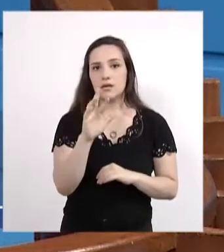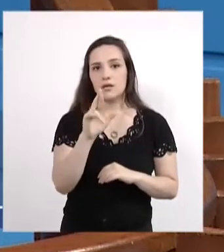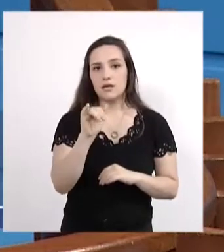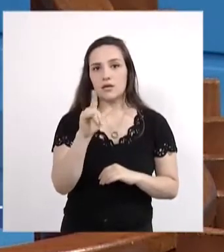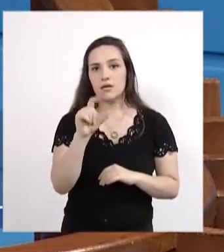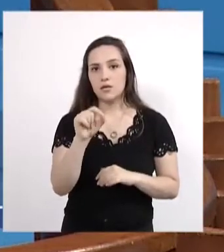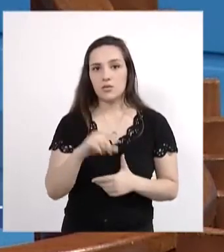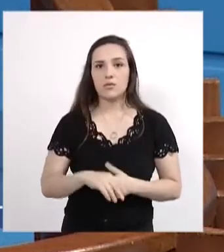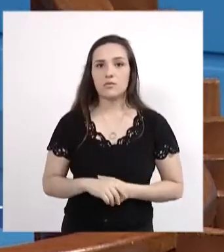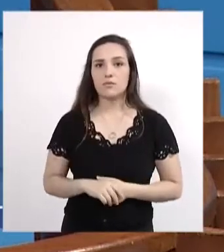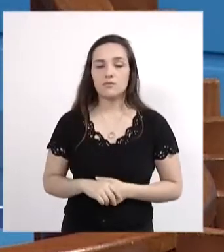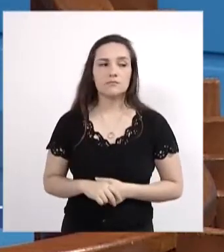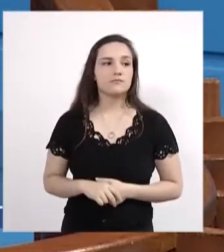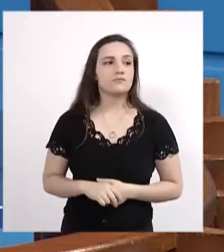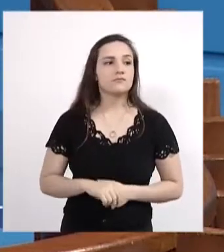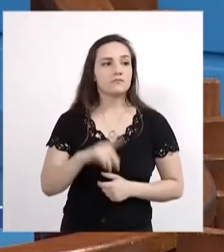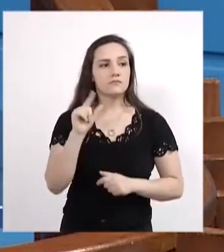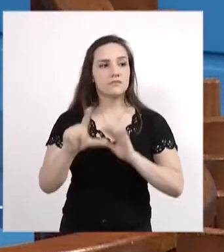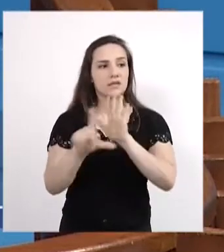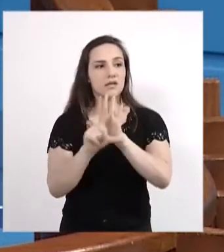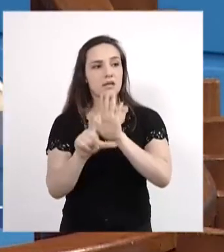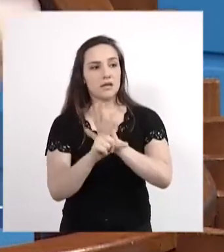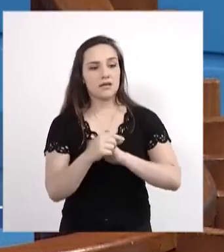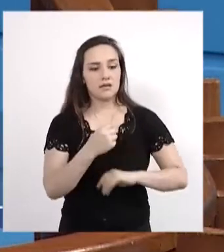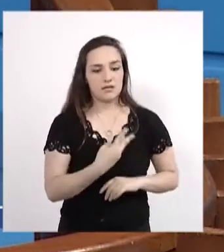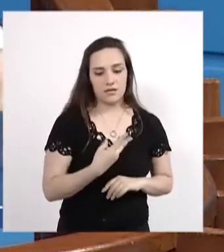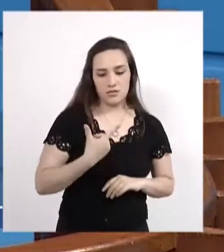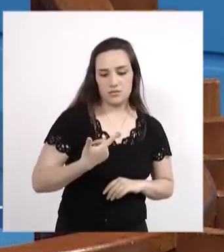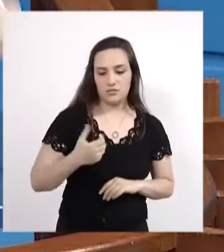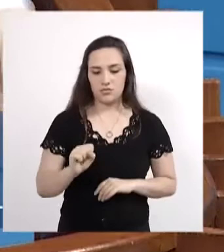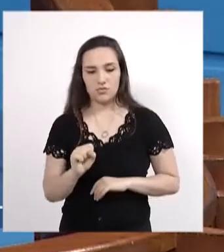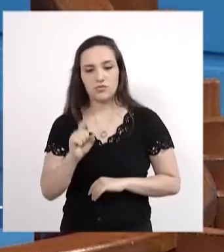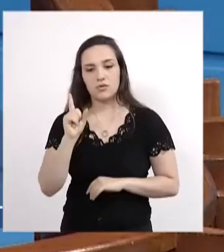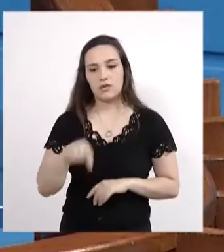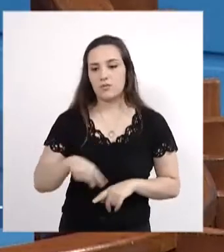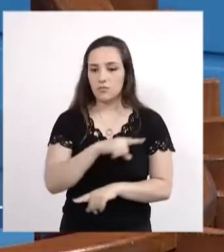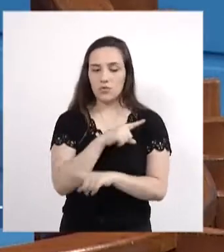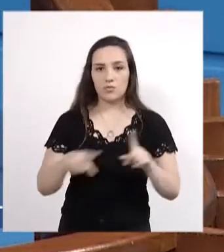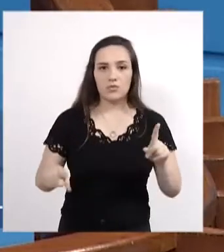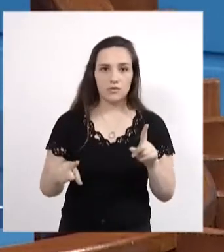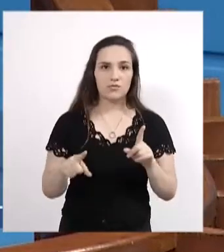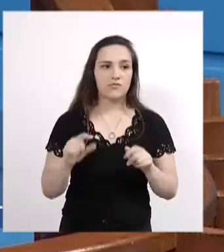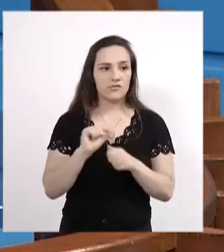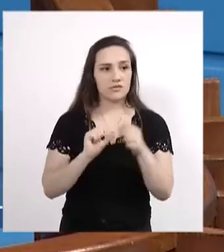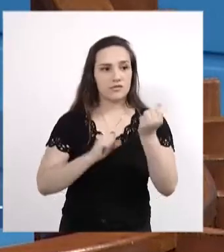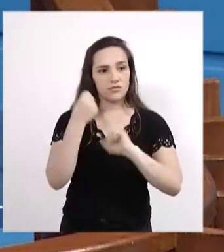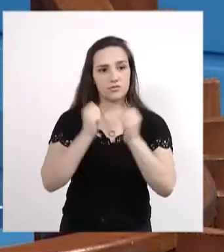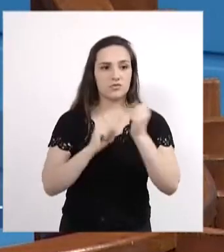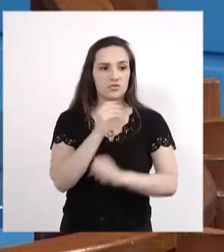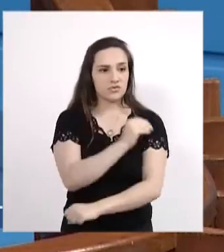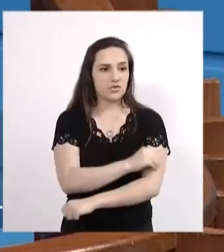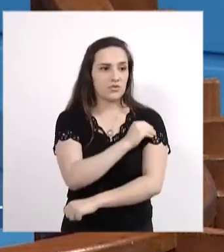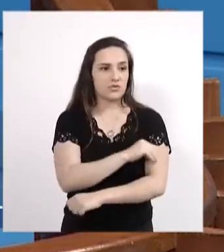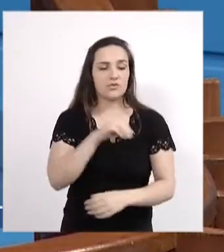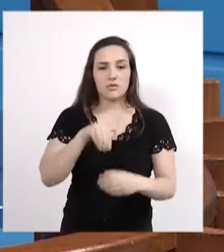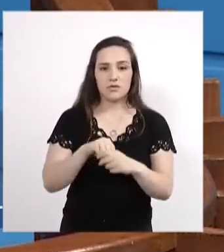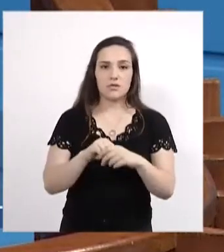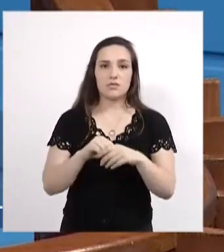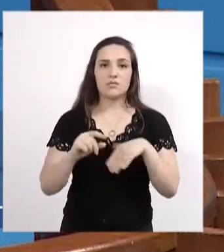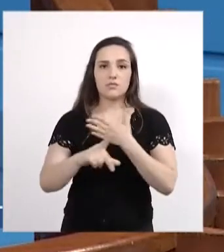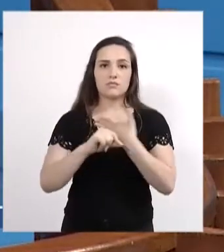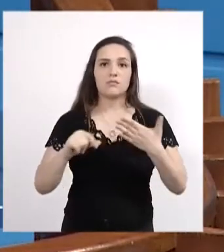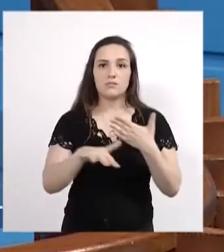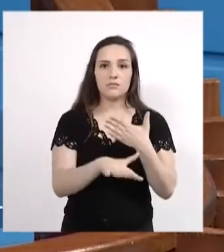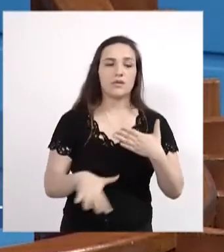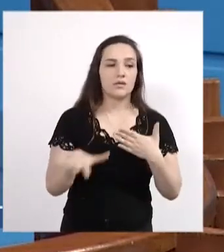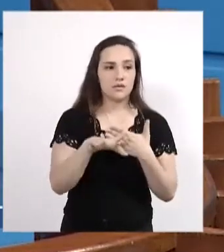uma lei, a Lei 328, que proibiu a instalação de usina de álcool no Pantanal. E Vossa Excelência fala que plantar